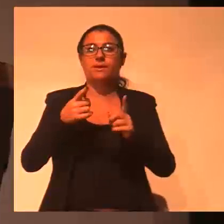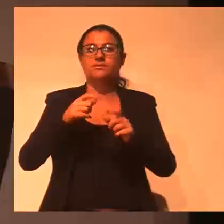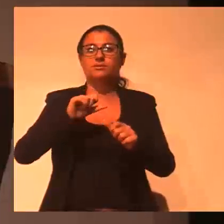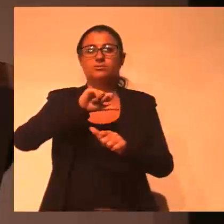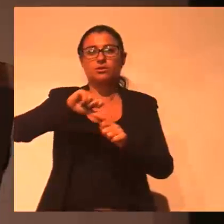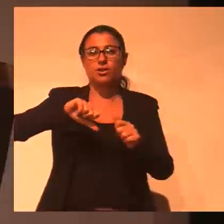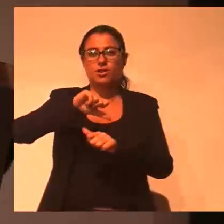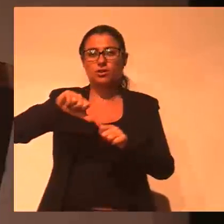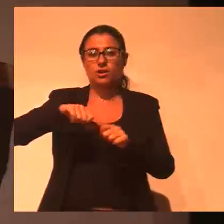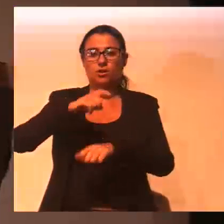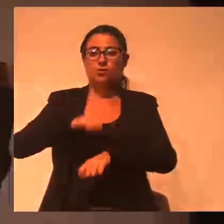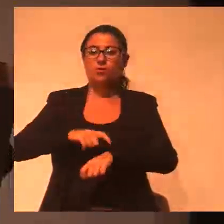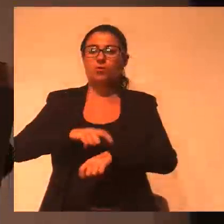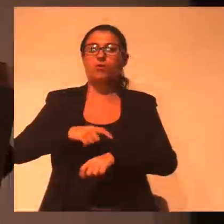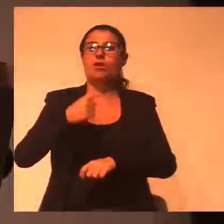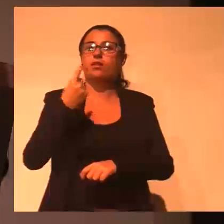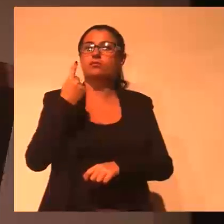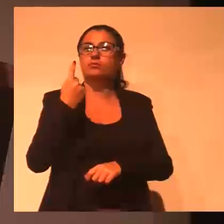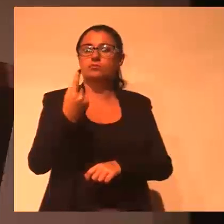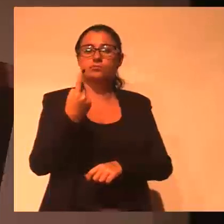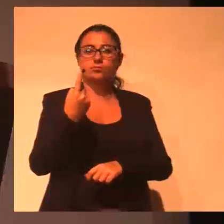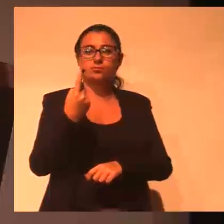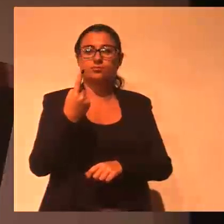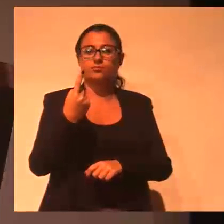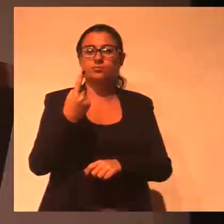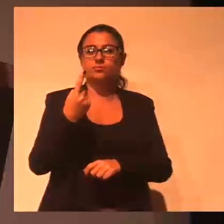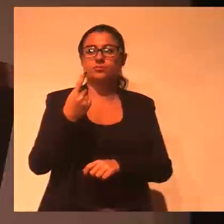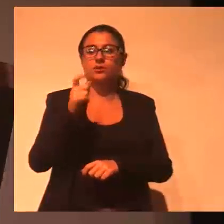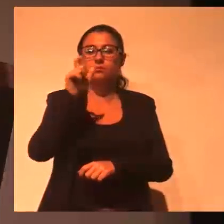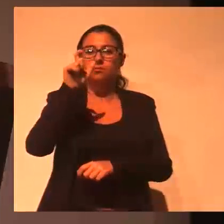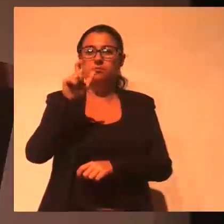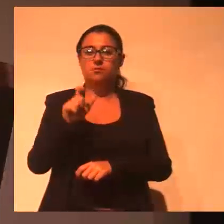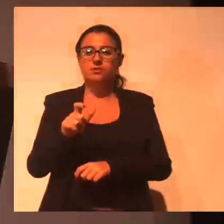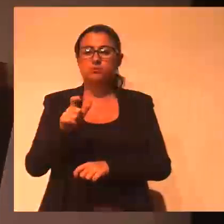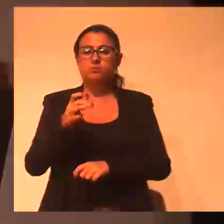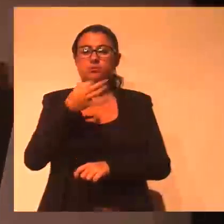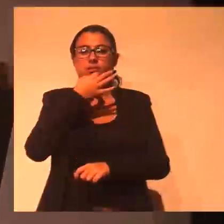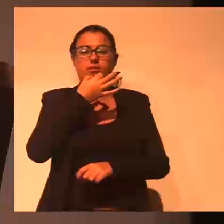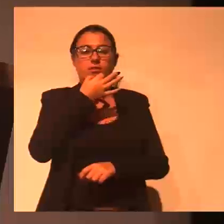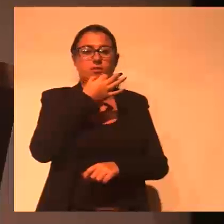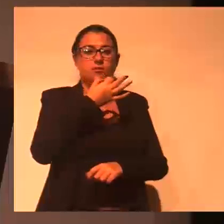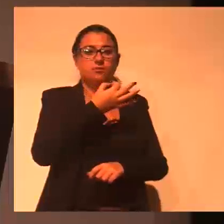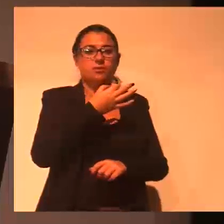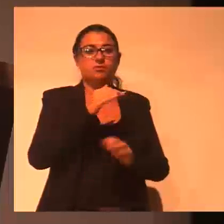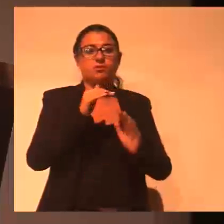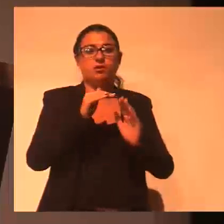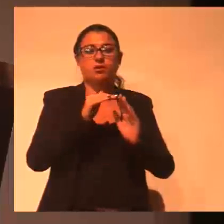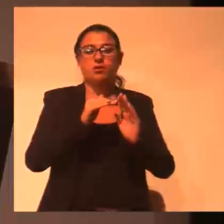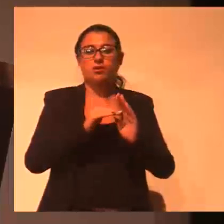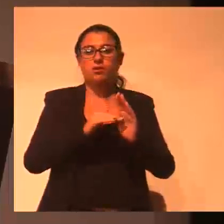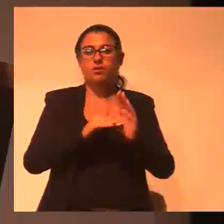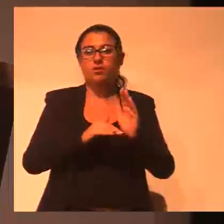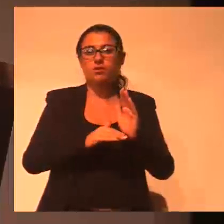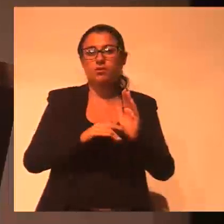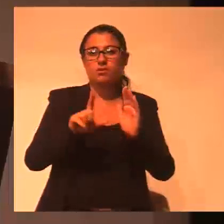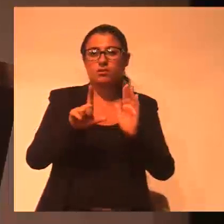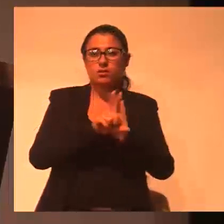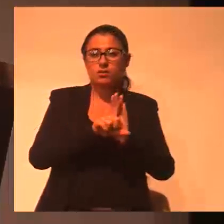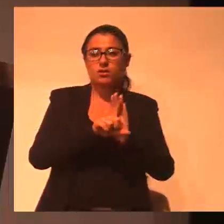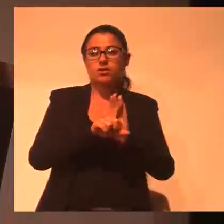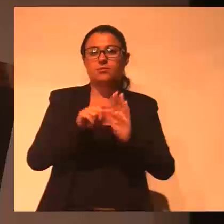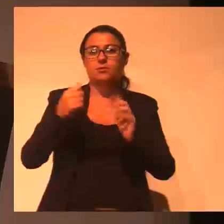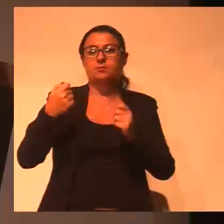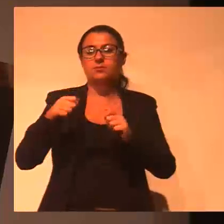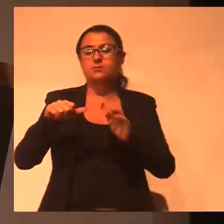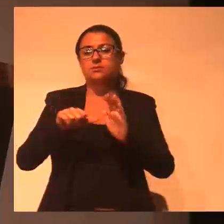de oitiva de testemunha, que é do Gugelmin, porque ele, obrigatoriamente, de acordo com o Código de Processo Penal, tem que ser o primeiro a ser ouvido, porque